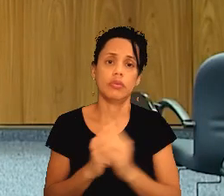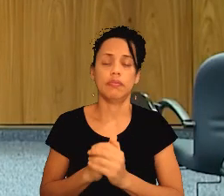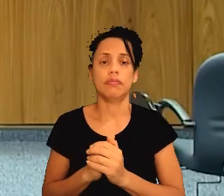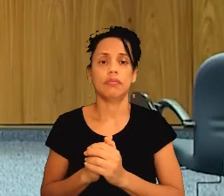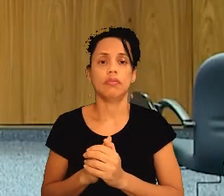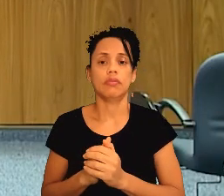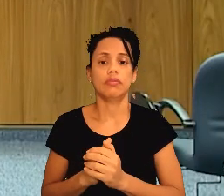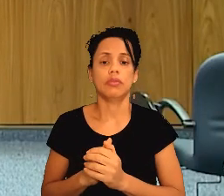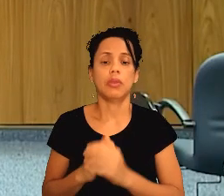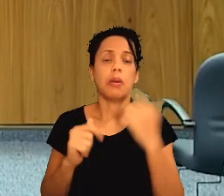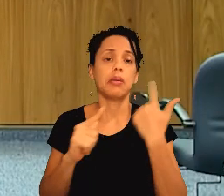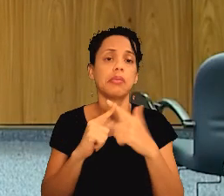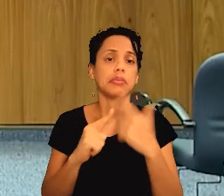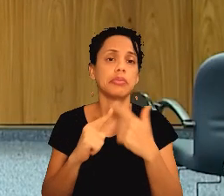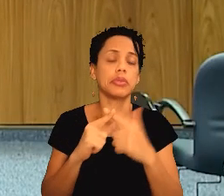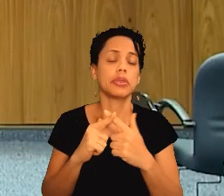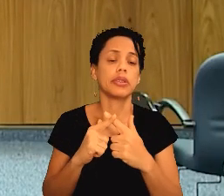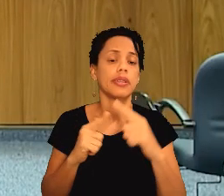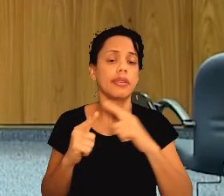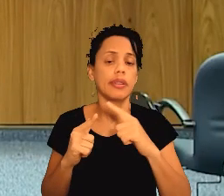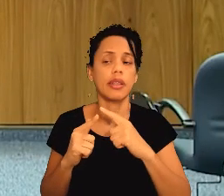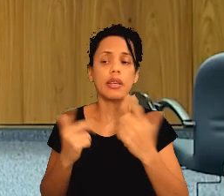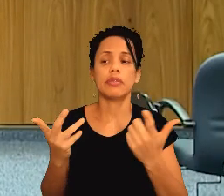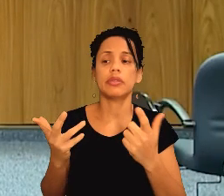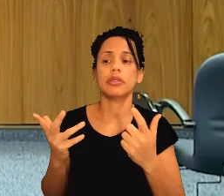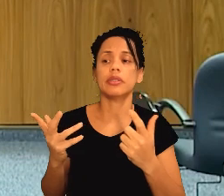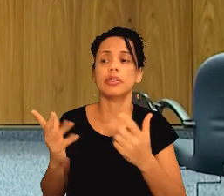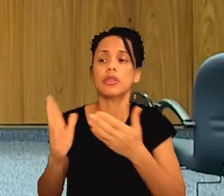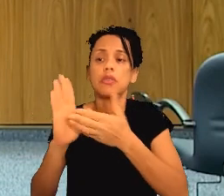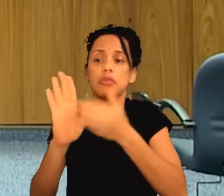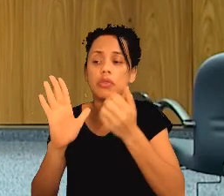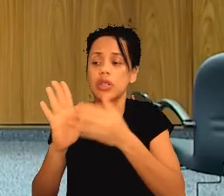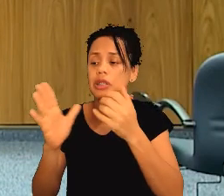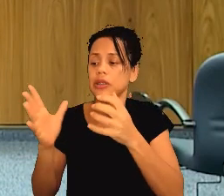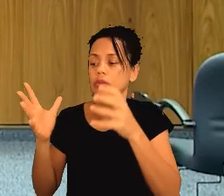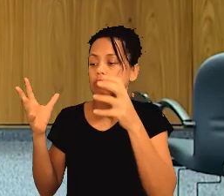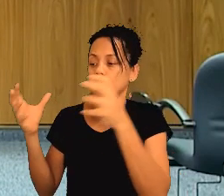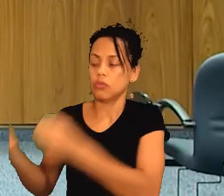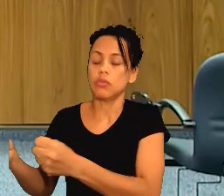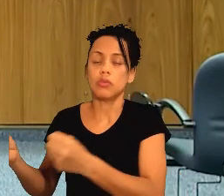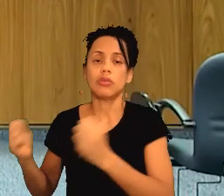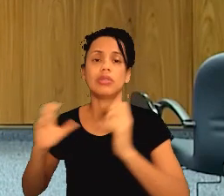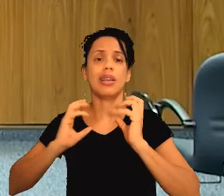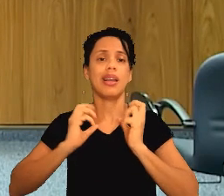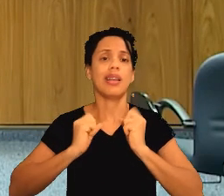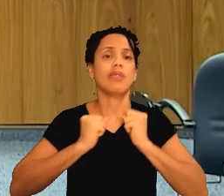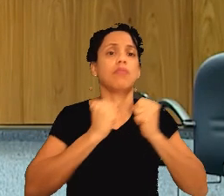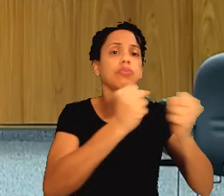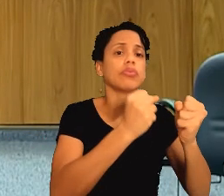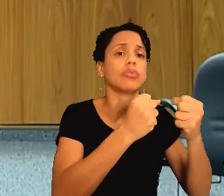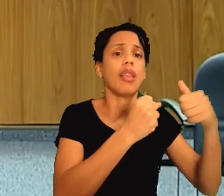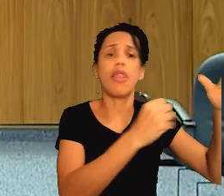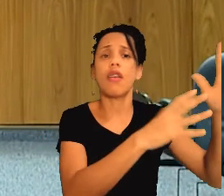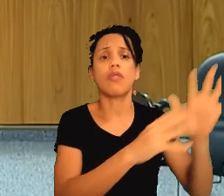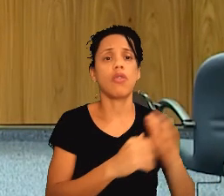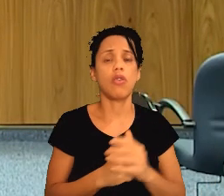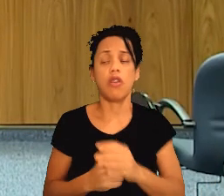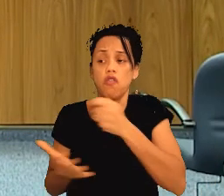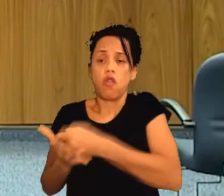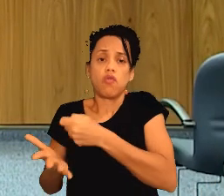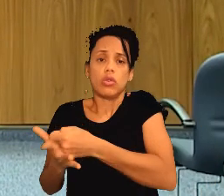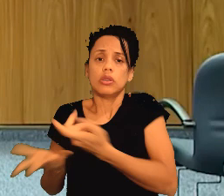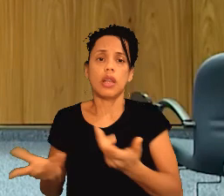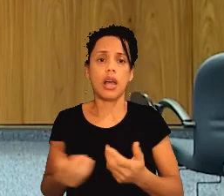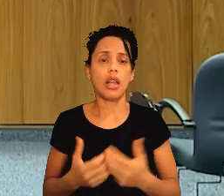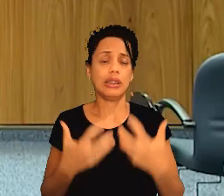ainda mais num sistema em que houve remoções forçadas. É injustificável essa ideia